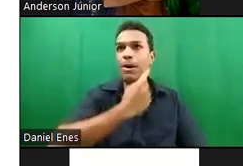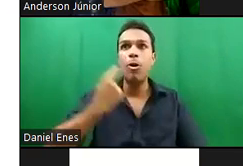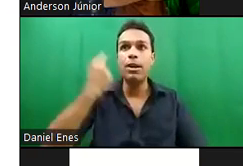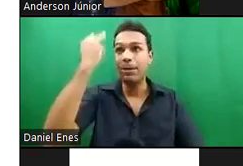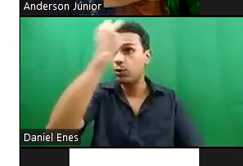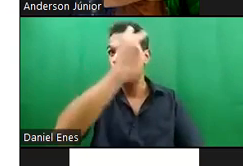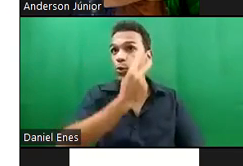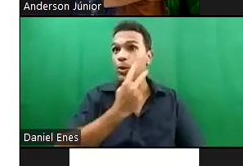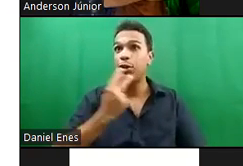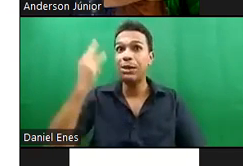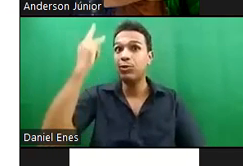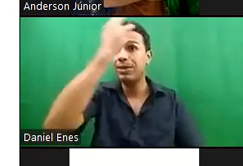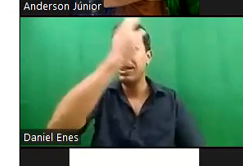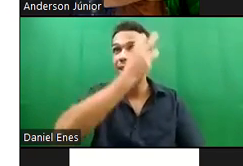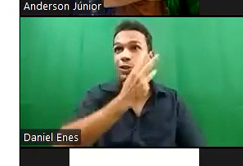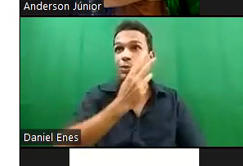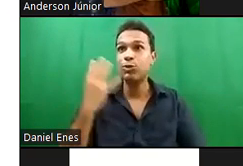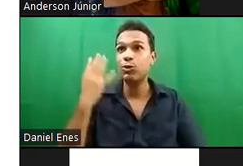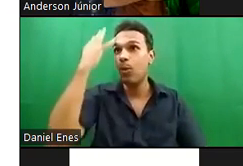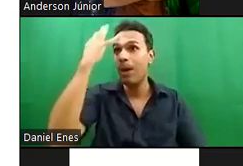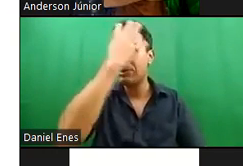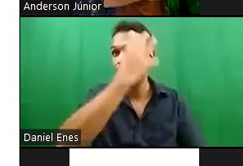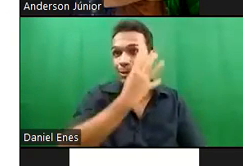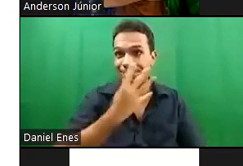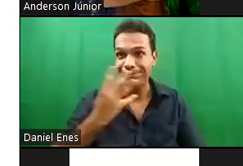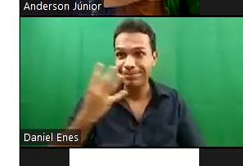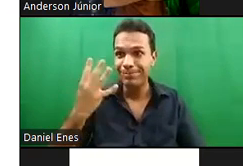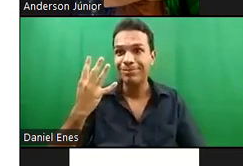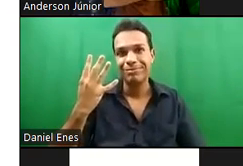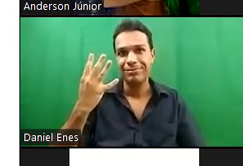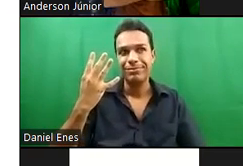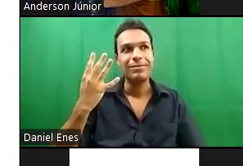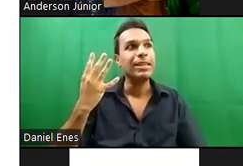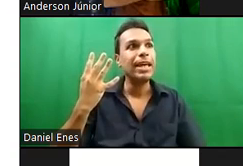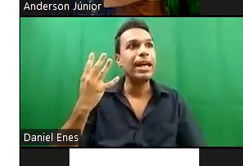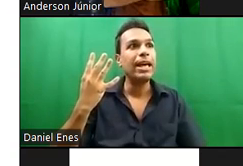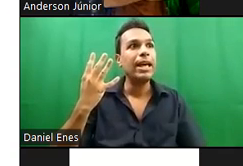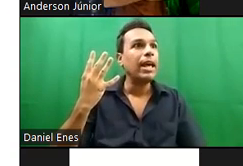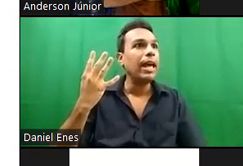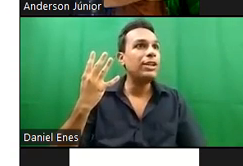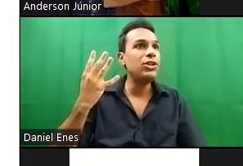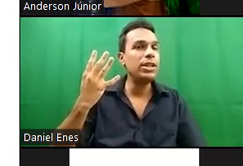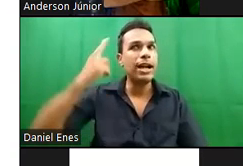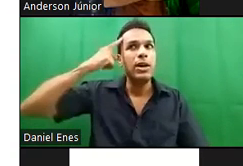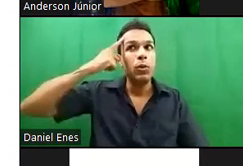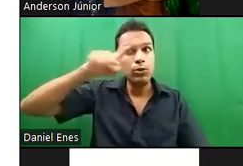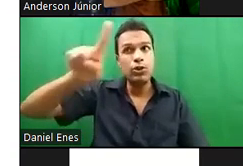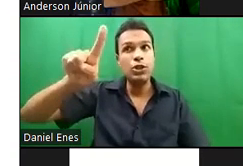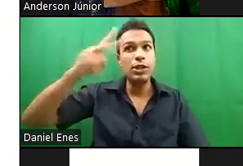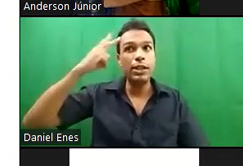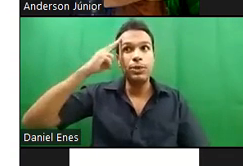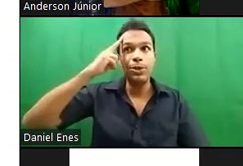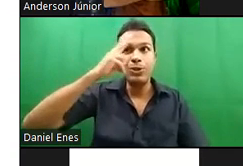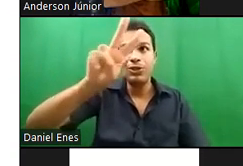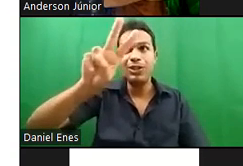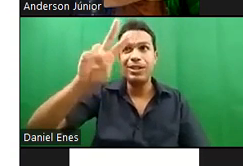Passou 1 hora, passou 2, passou 3, passou 4, né? Dia. 1